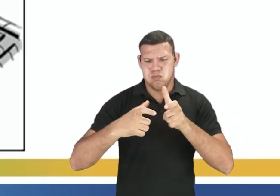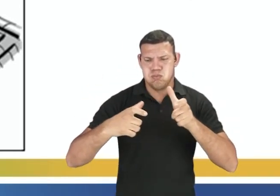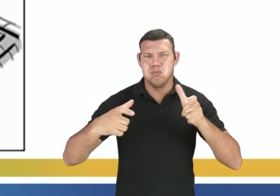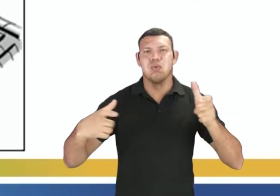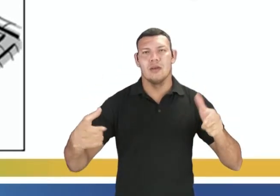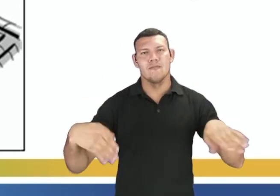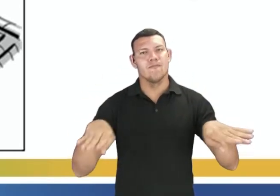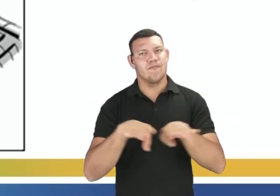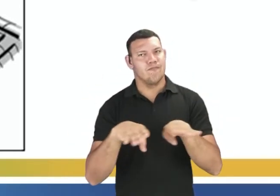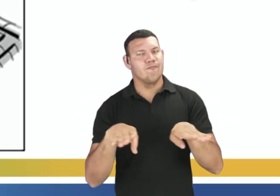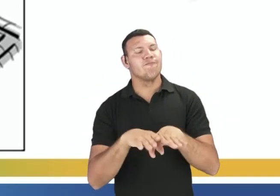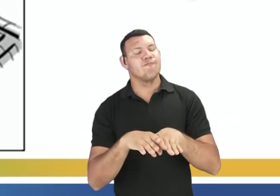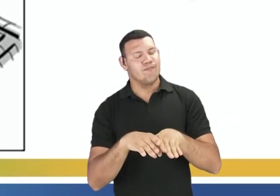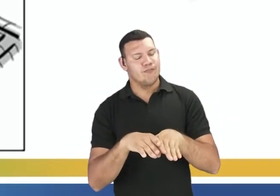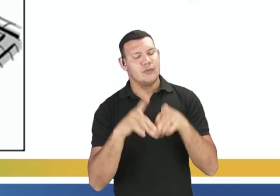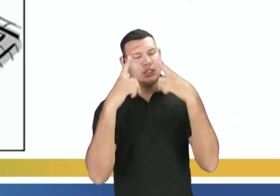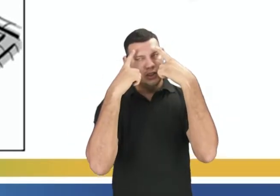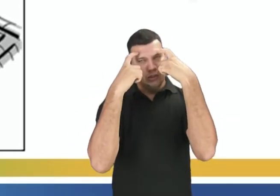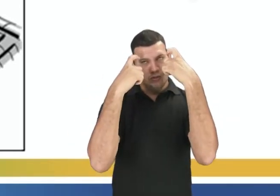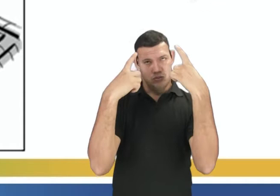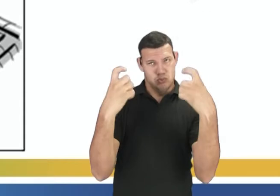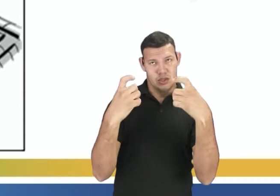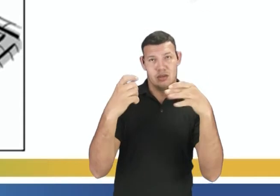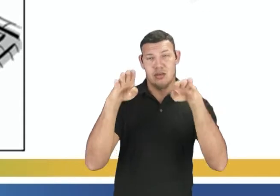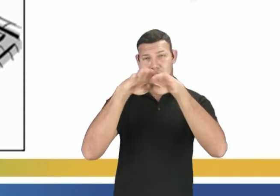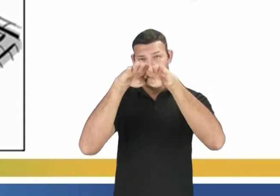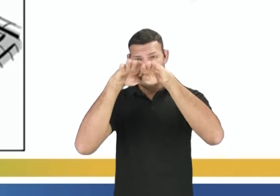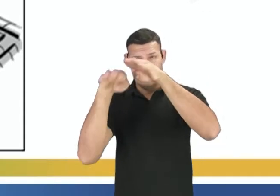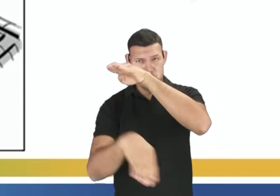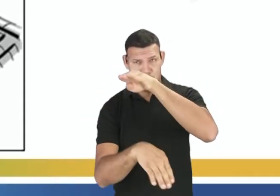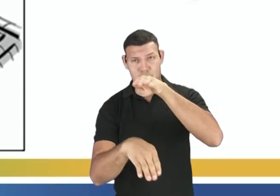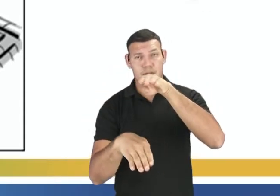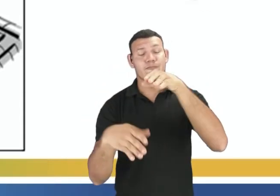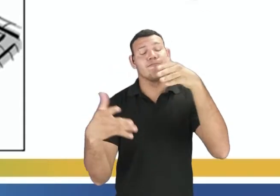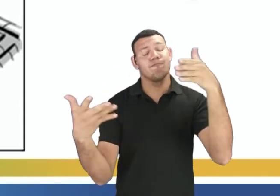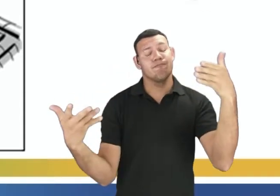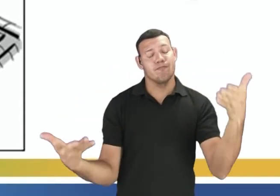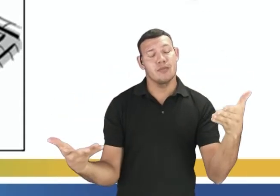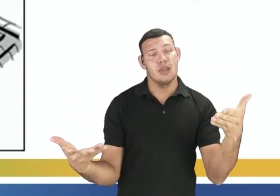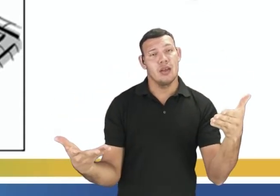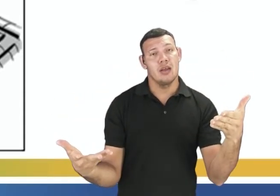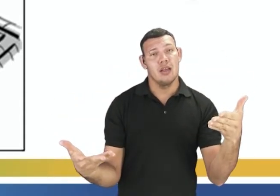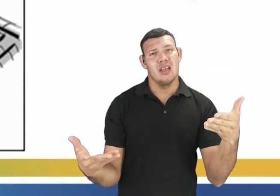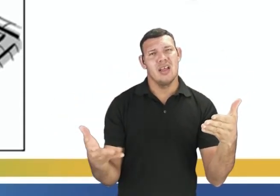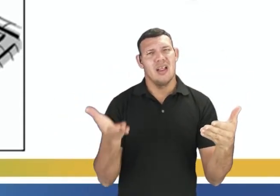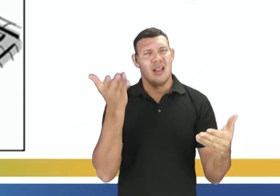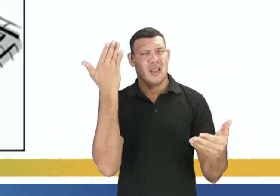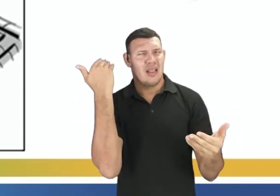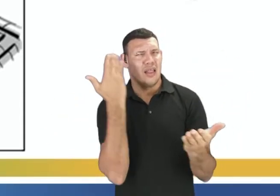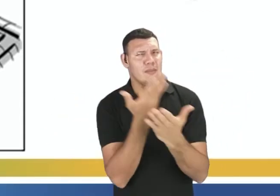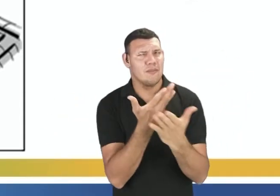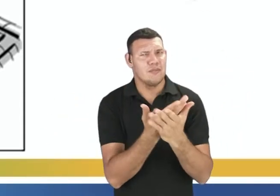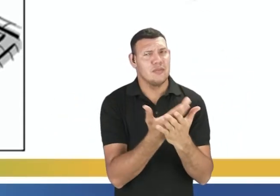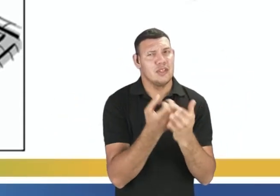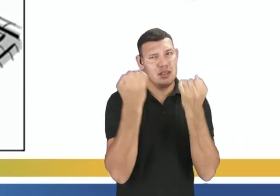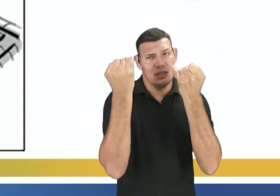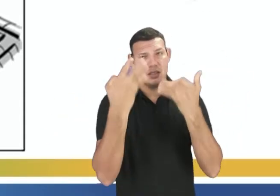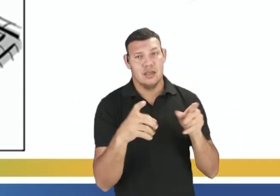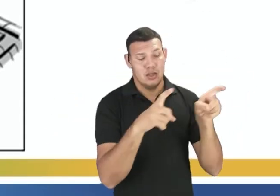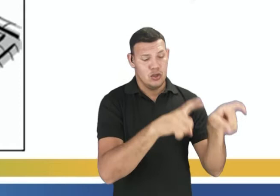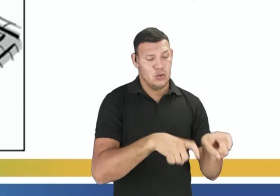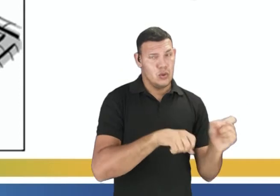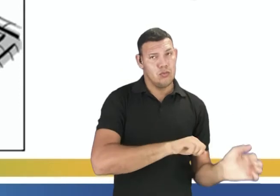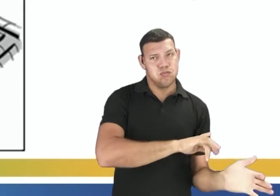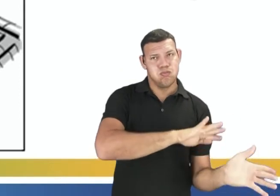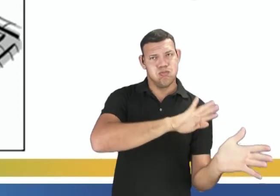desigualdade social. Na aula passada eu estava falando sobre o êxodo rural. Isso aí é uma imagem a qual que quando a cidade cresce, que as pessoas saem